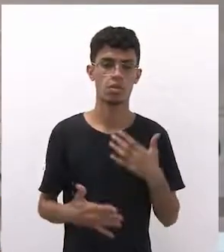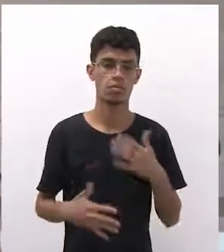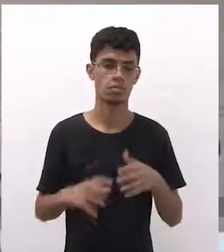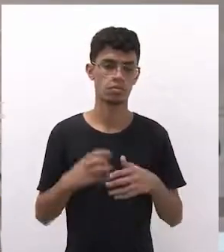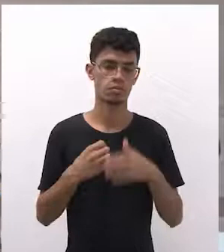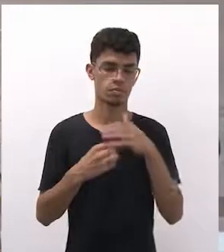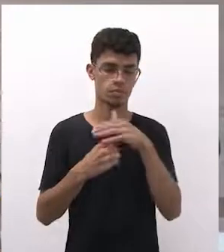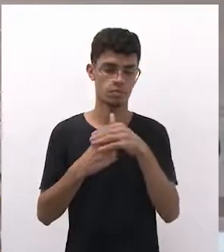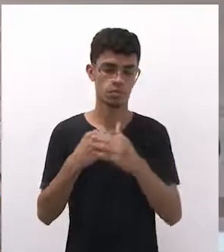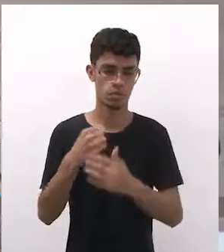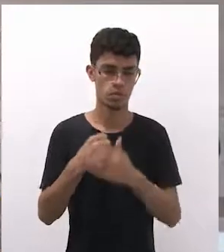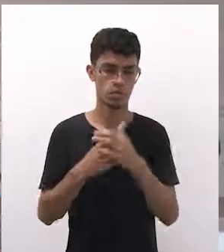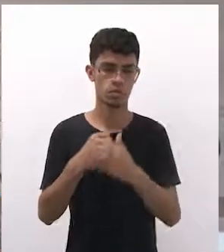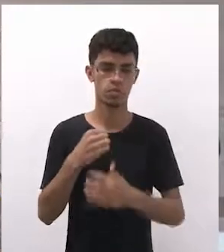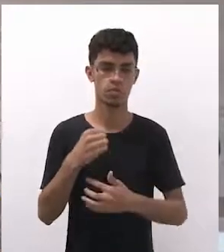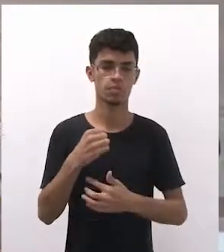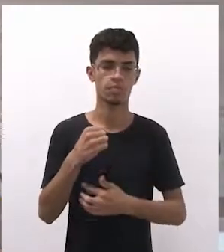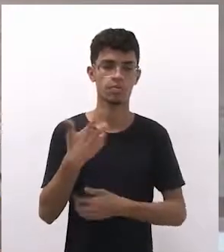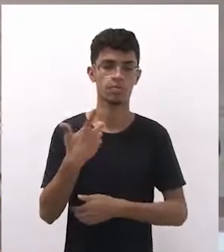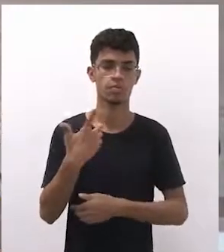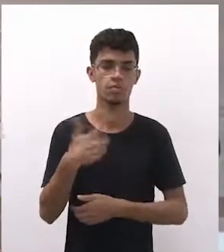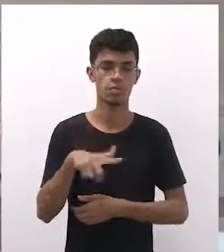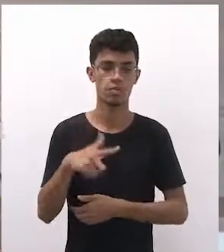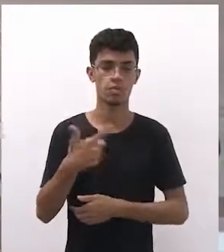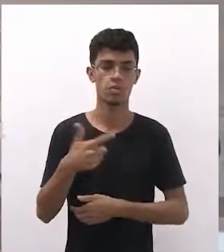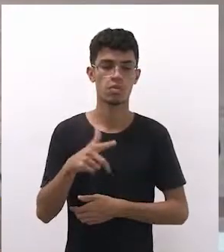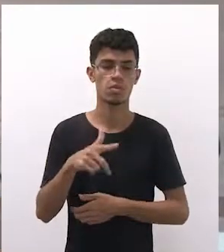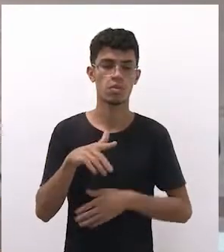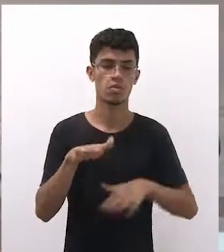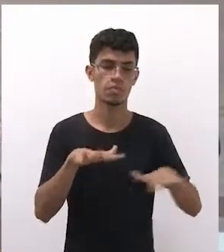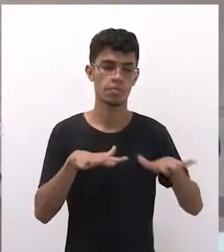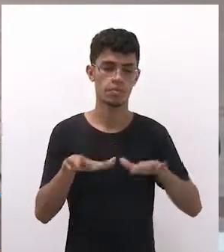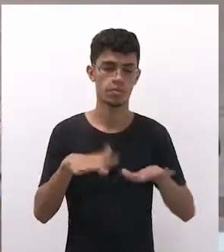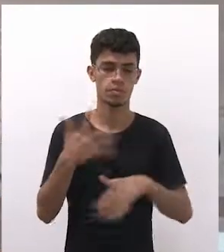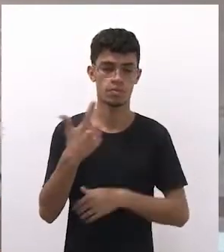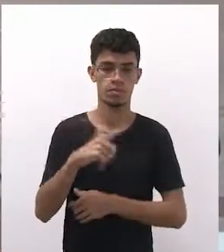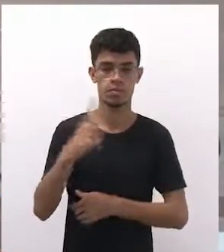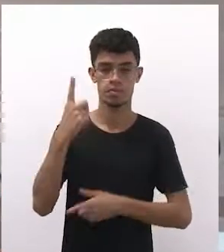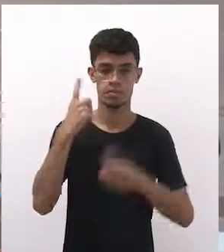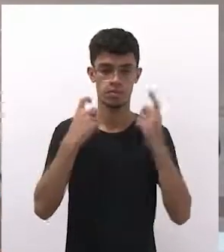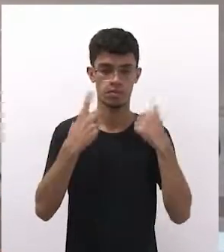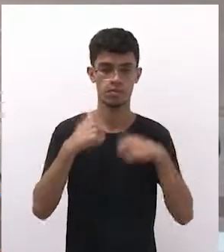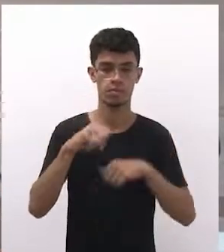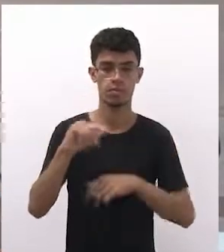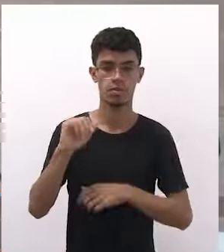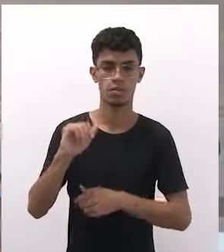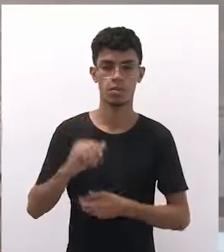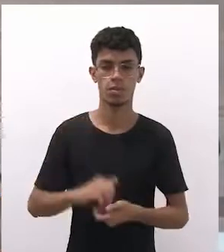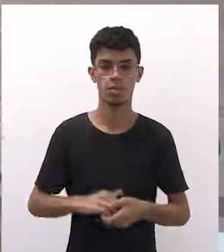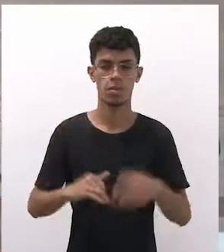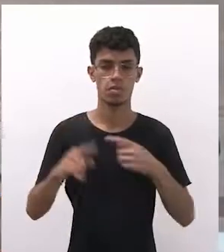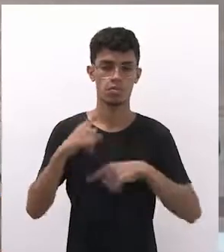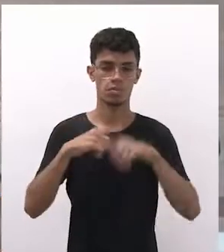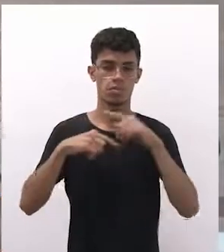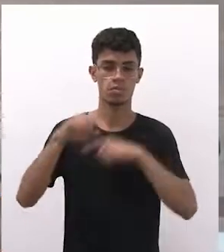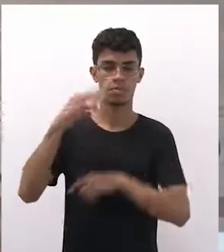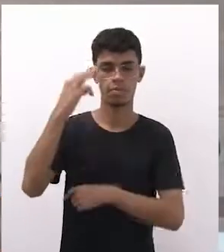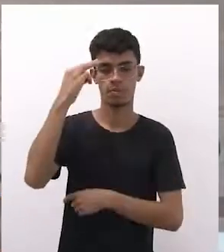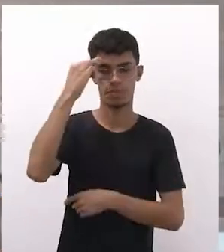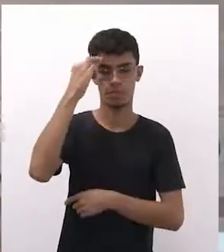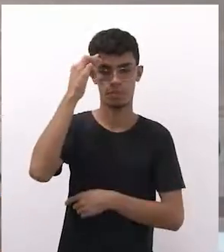movimentos repetitivos, e inclusive algo que eu acho que é bem preocupante, que são os abusos físicos, psicológicos